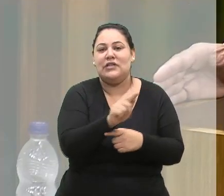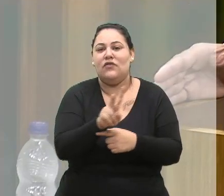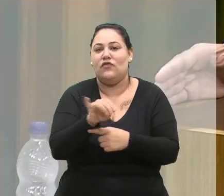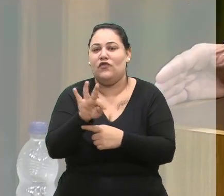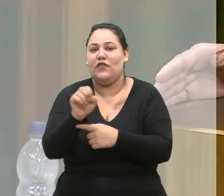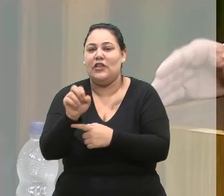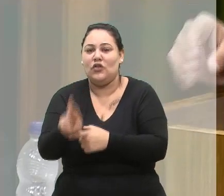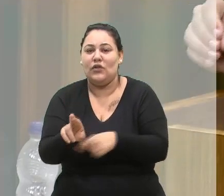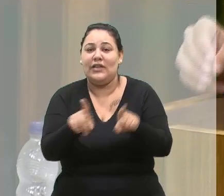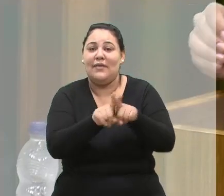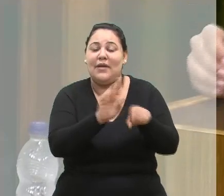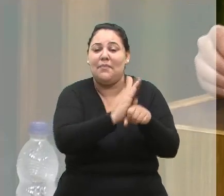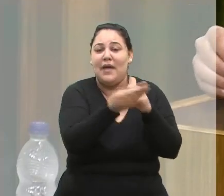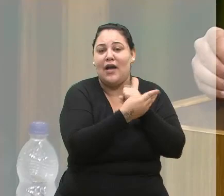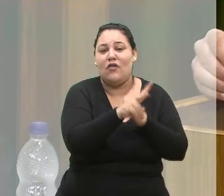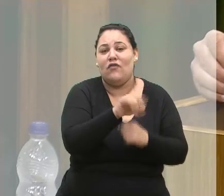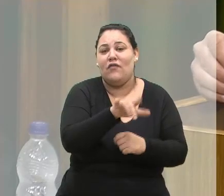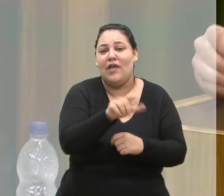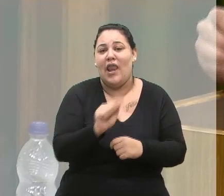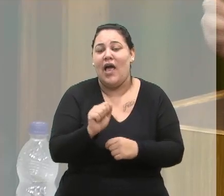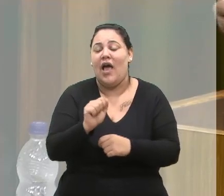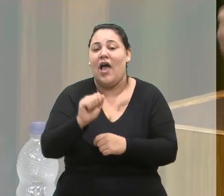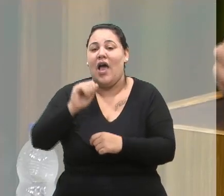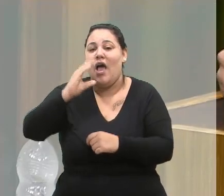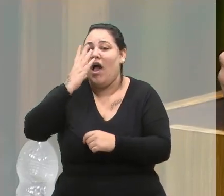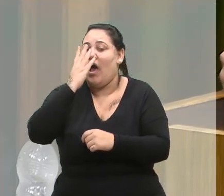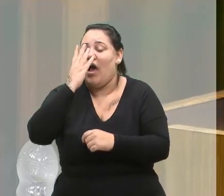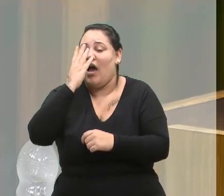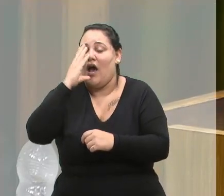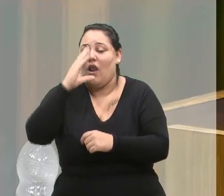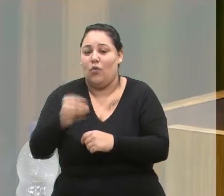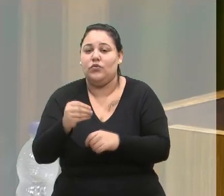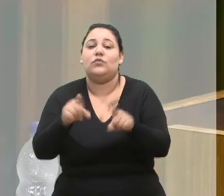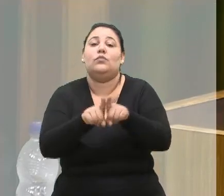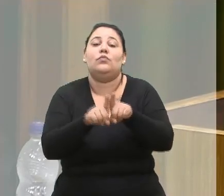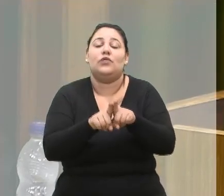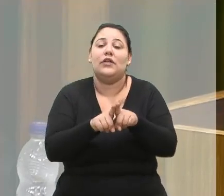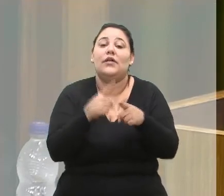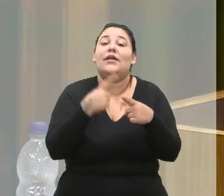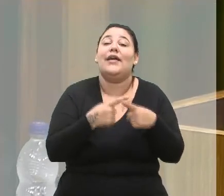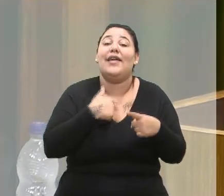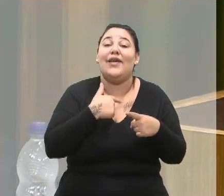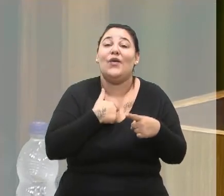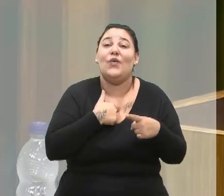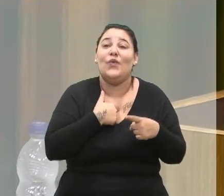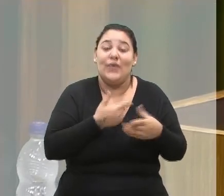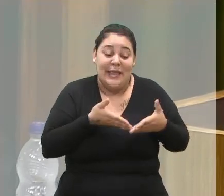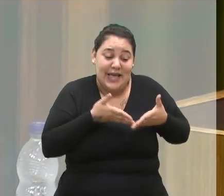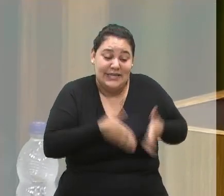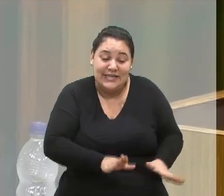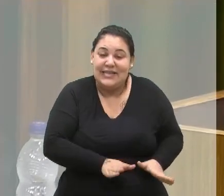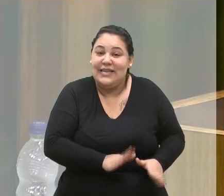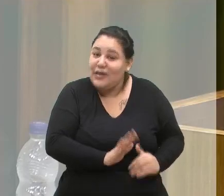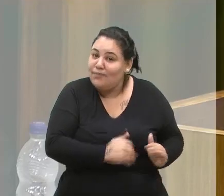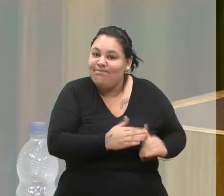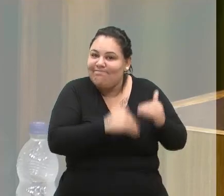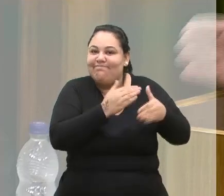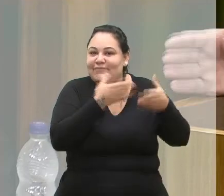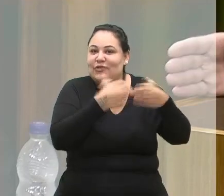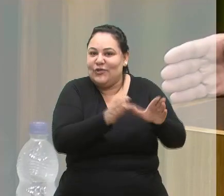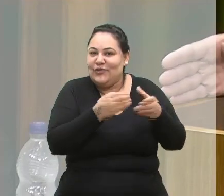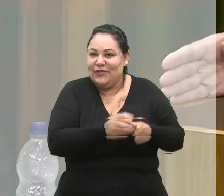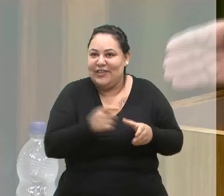Vila Lobos. Por que do Vila Lobos? Eu nasci e me criei no Vila Lobos. Sou natural de Caxias do Sul, do